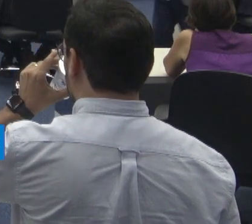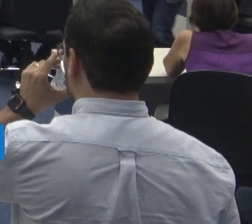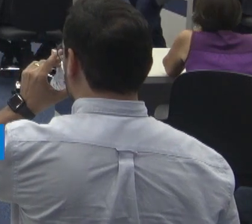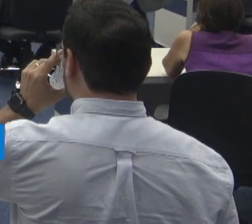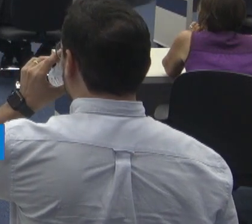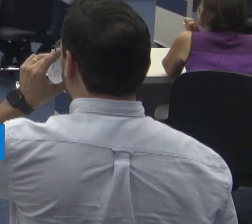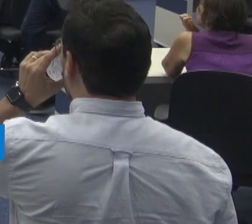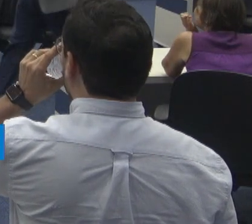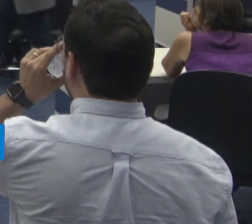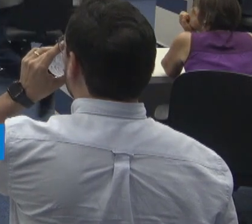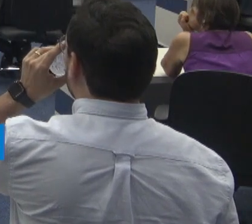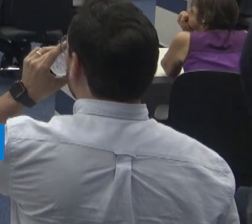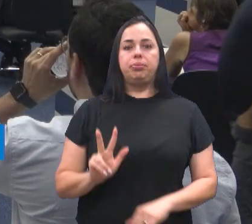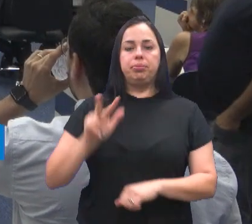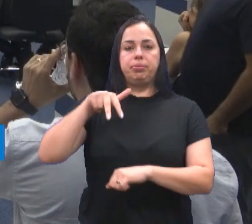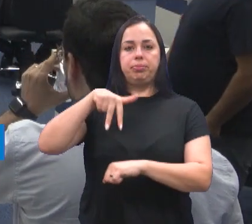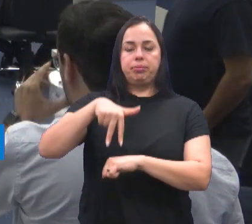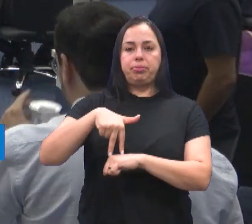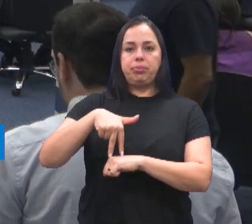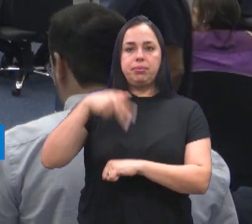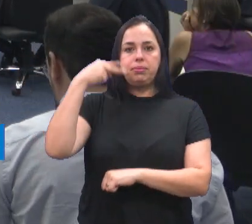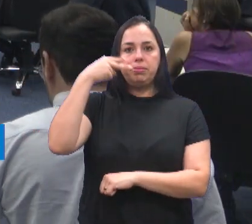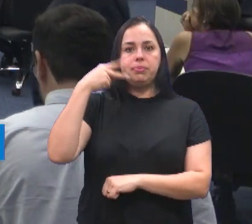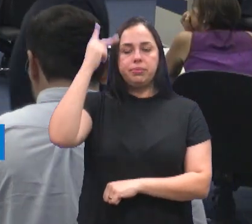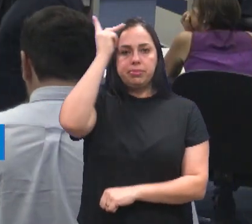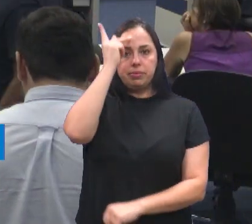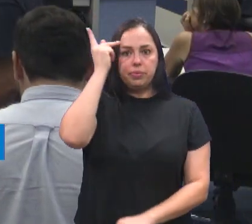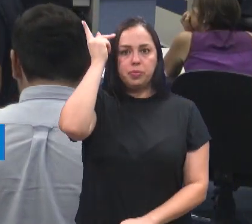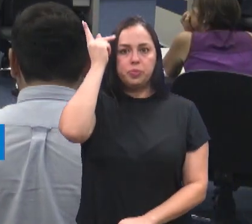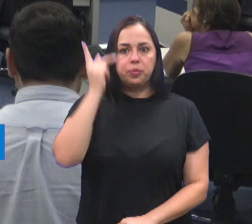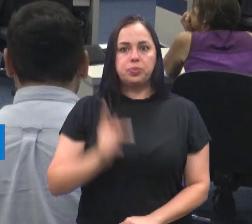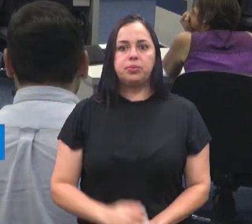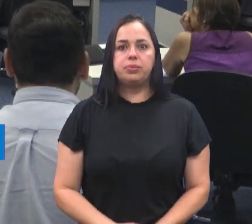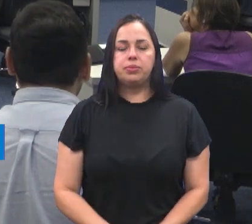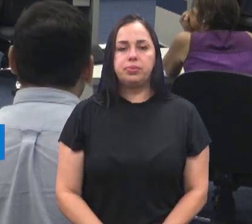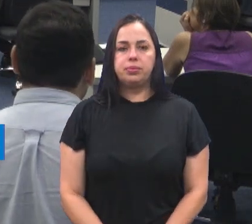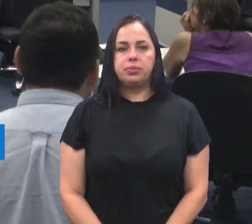Inscrito para falar no processo, o vereador Fernando Petit.